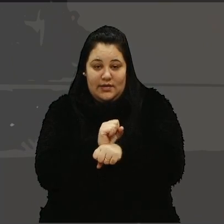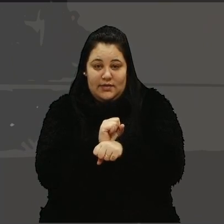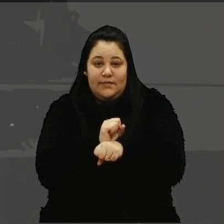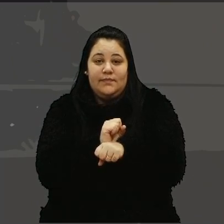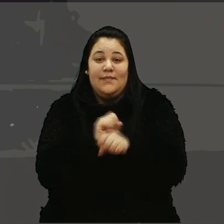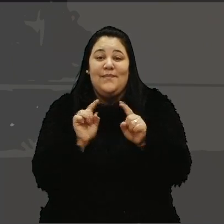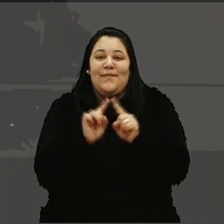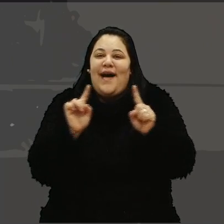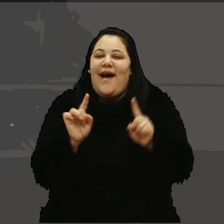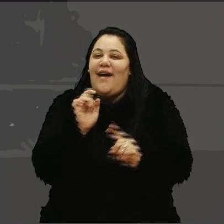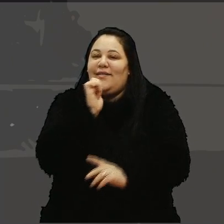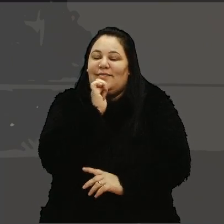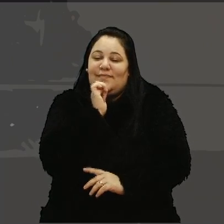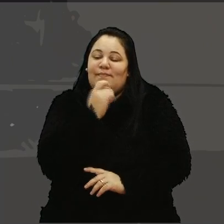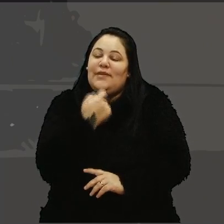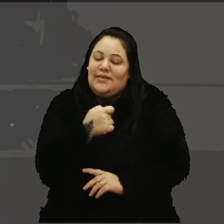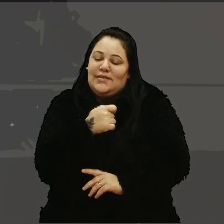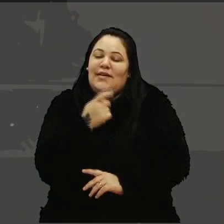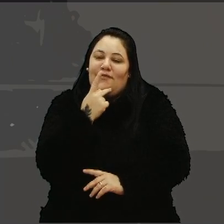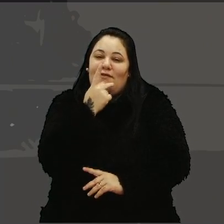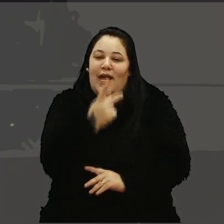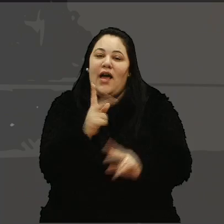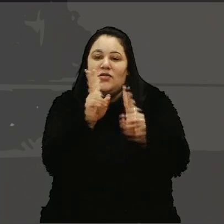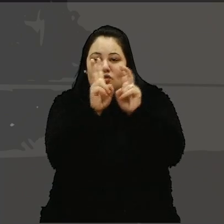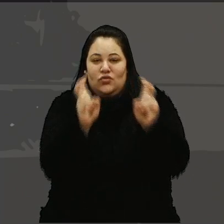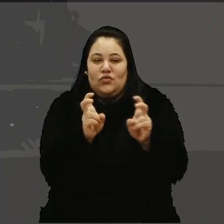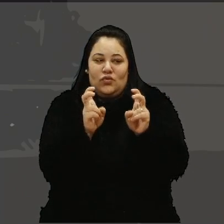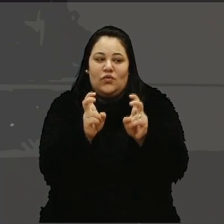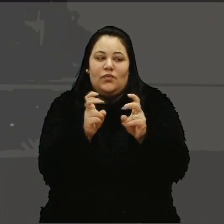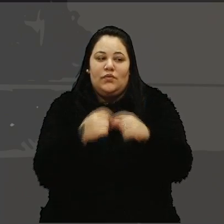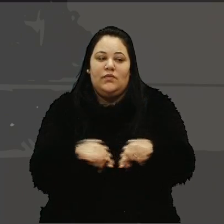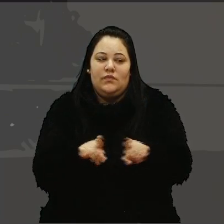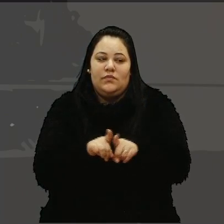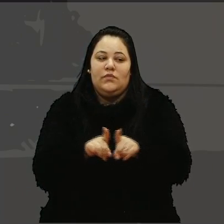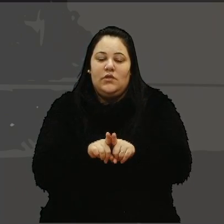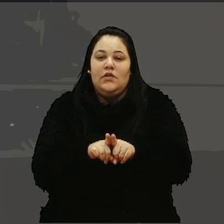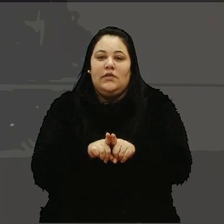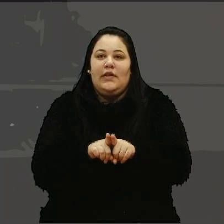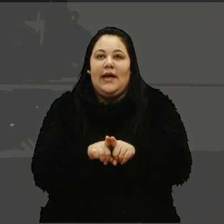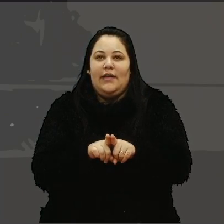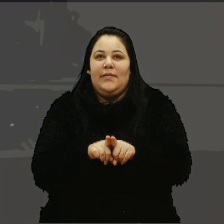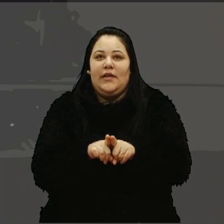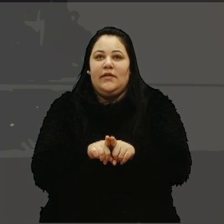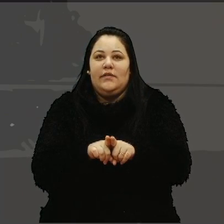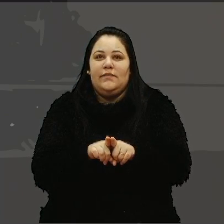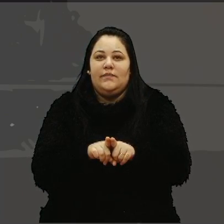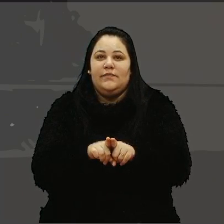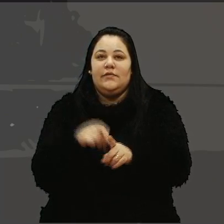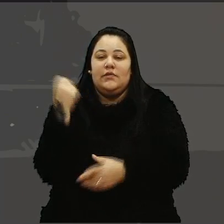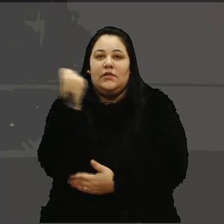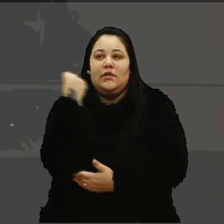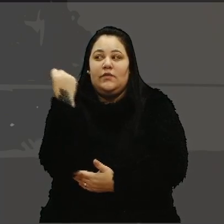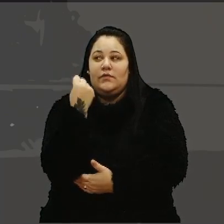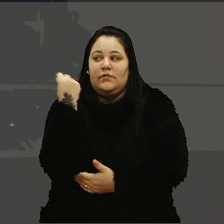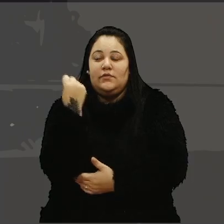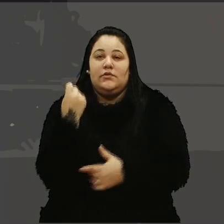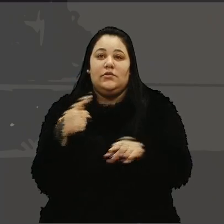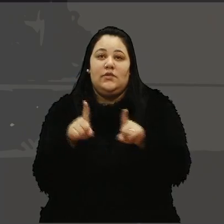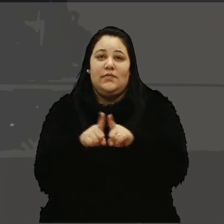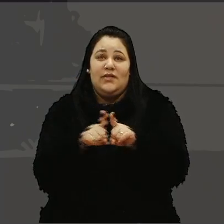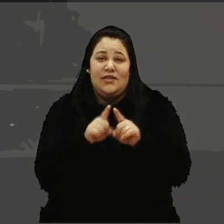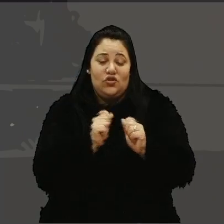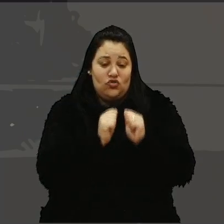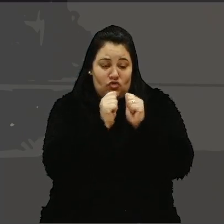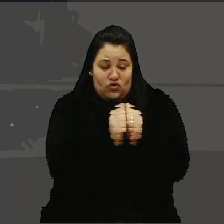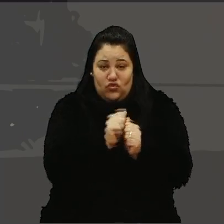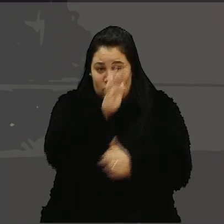a gente não pode se furtar de falar sobre o assunto, porque o assunto é grave. E aqui eu faço, né, um paralelo com a nossa